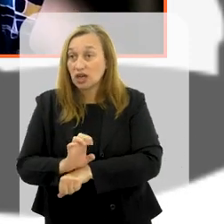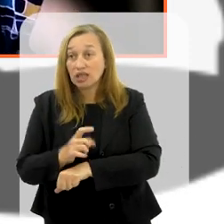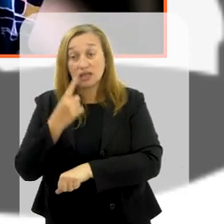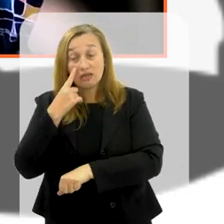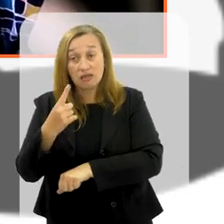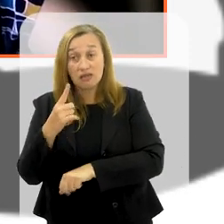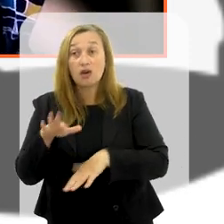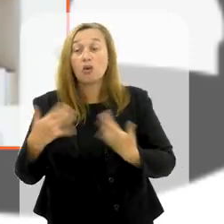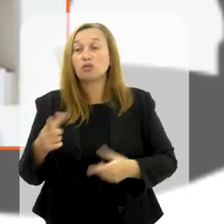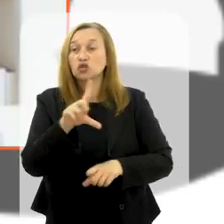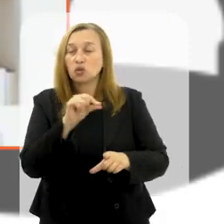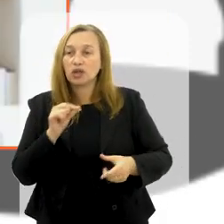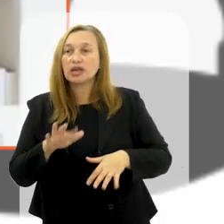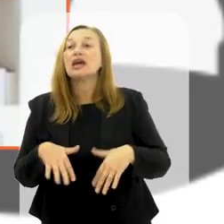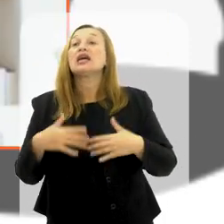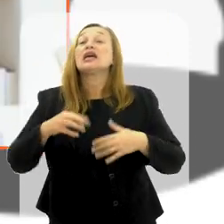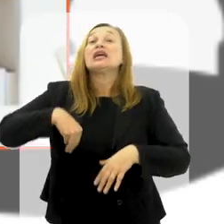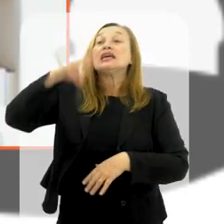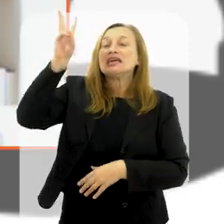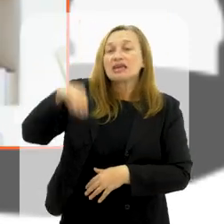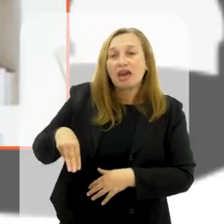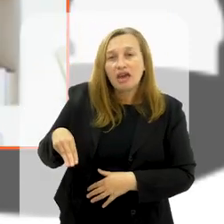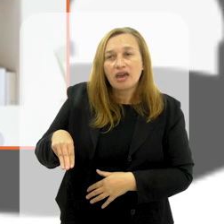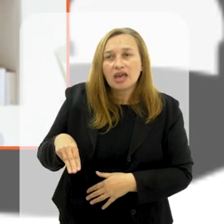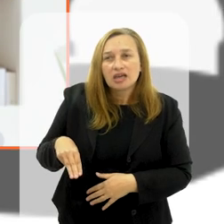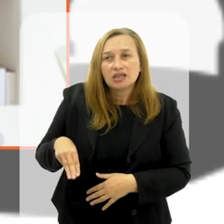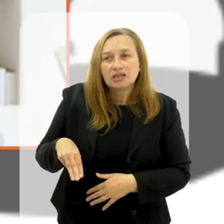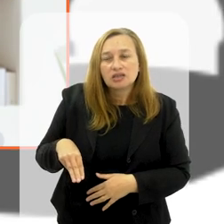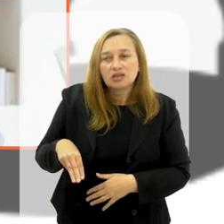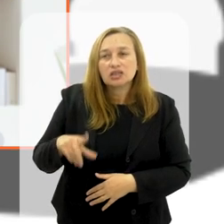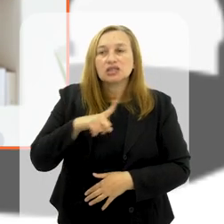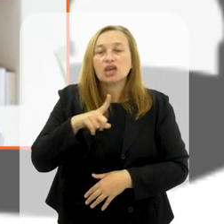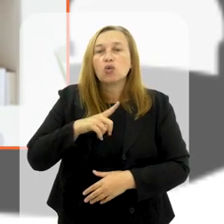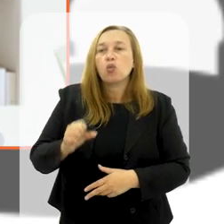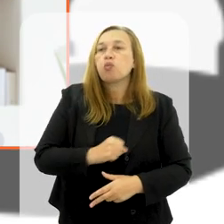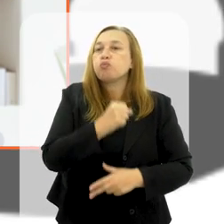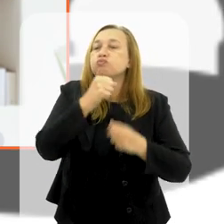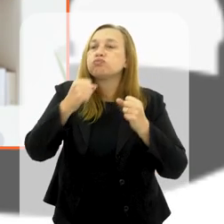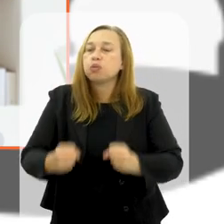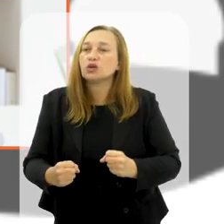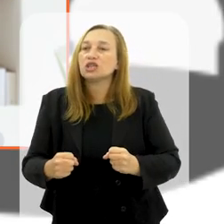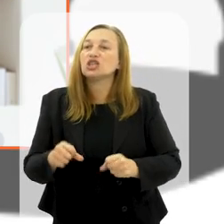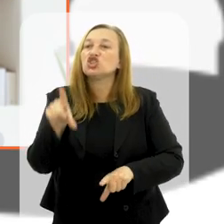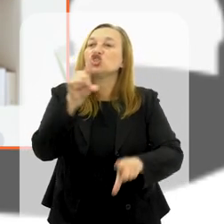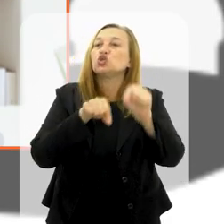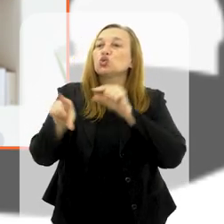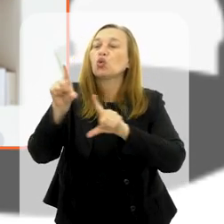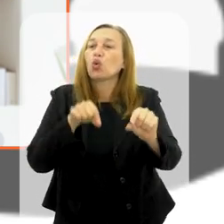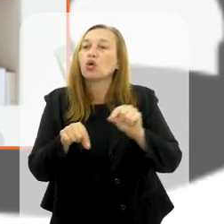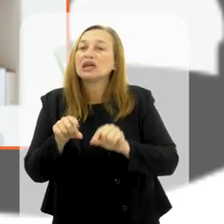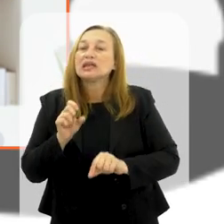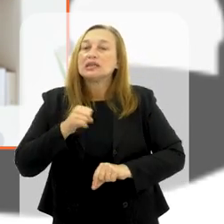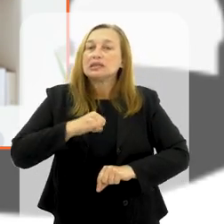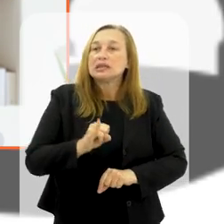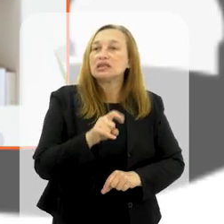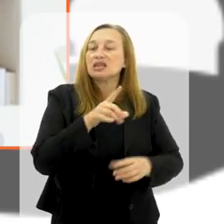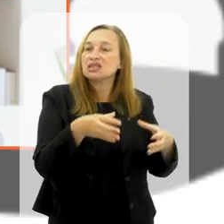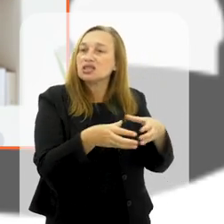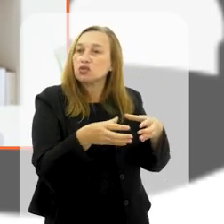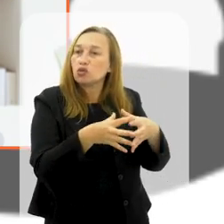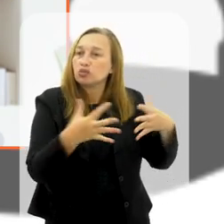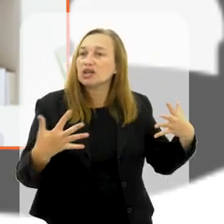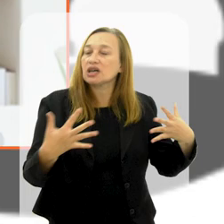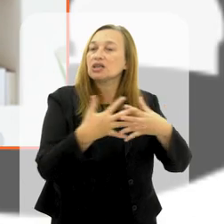filtragem. E quem determina, quem tem o poder de decisão se esse grupo